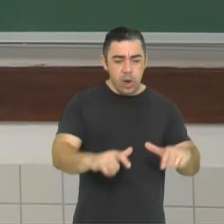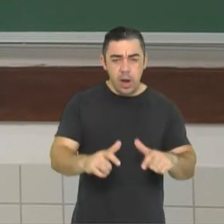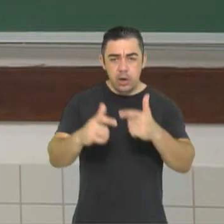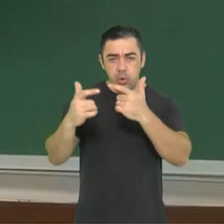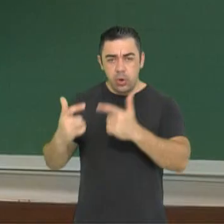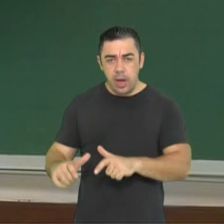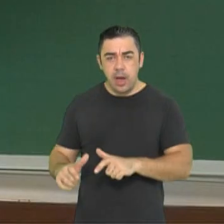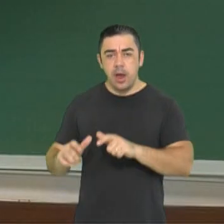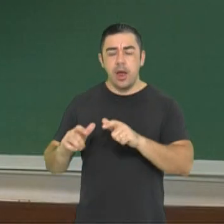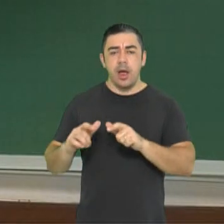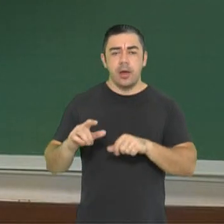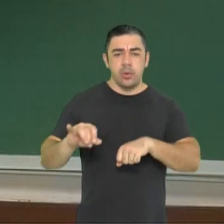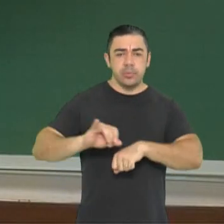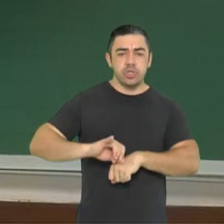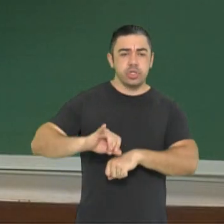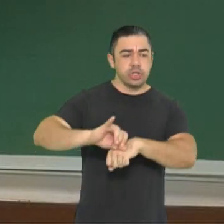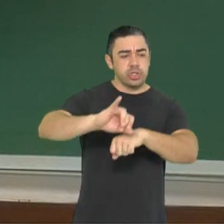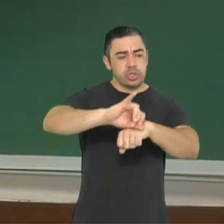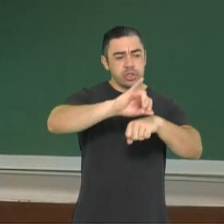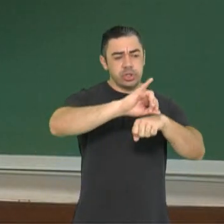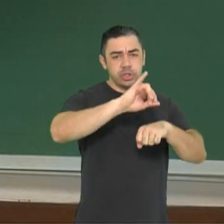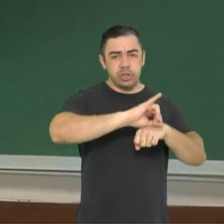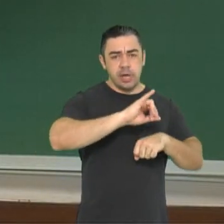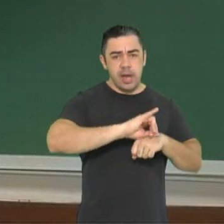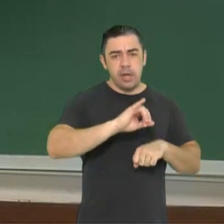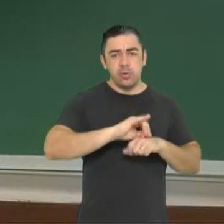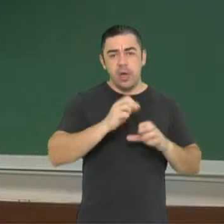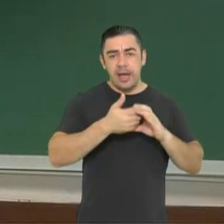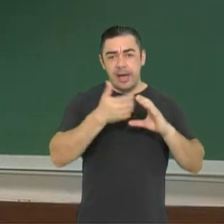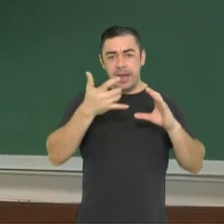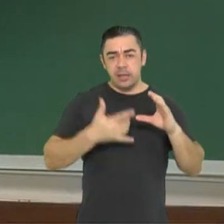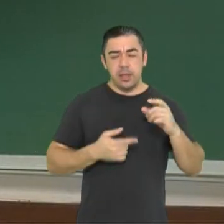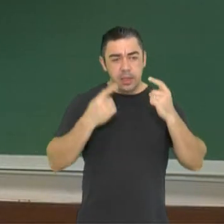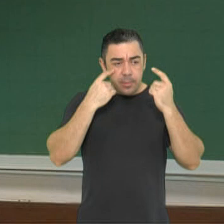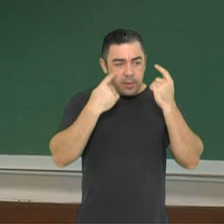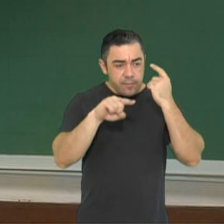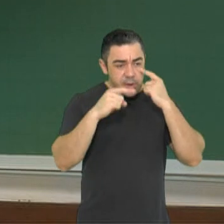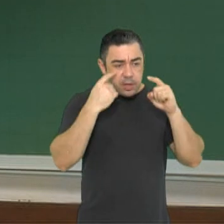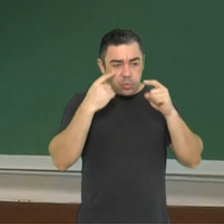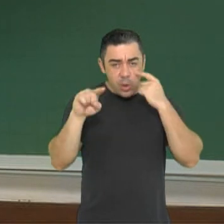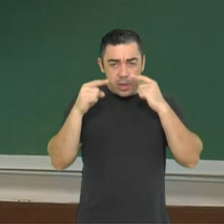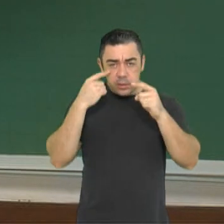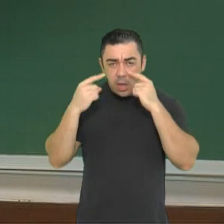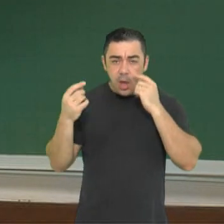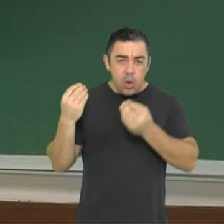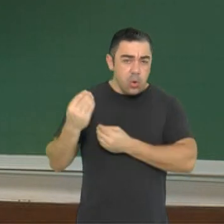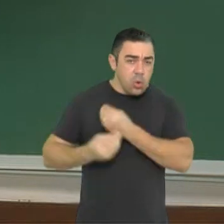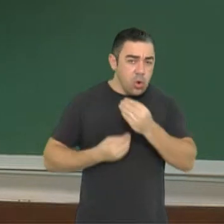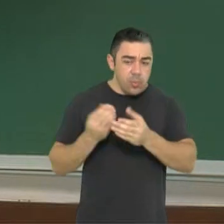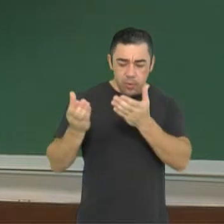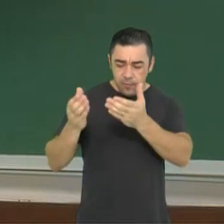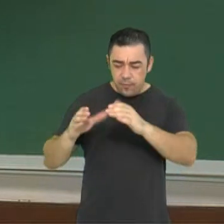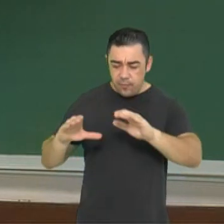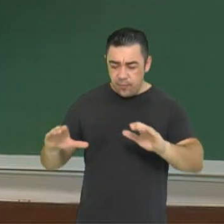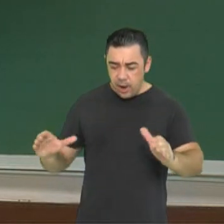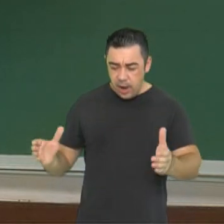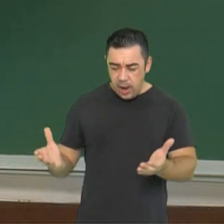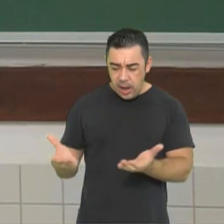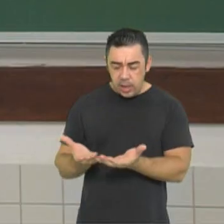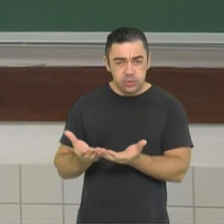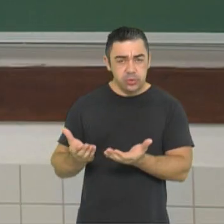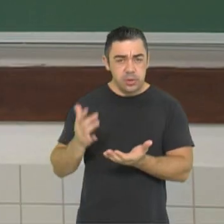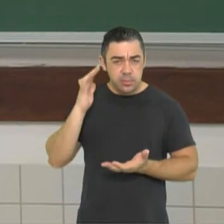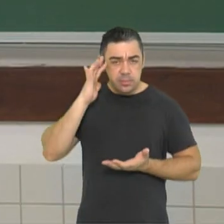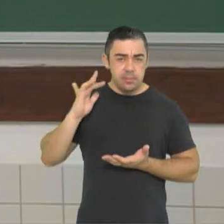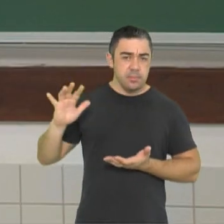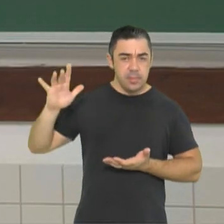consegue perceber, visualizar esse lugar, visualizar como é aquele vaso, você consegue